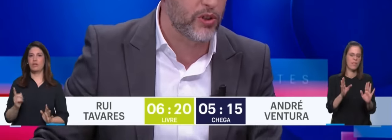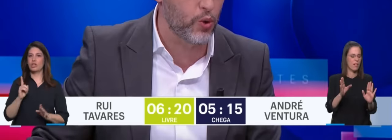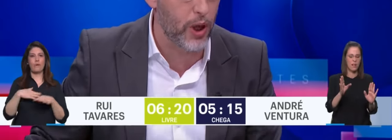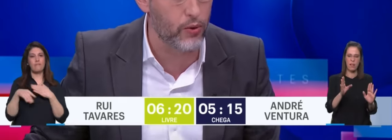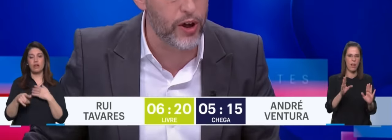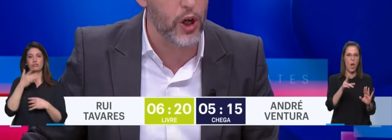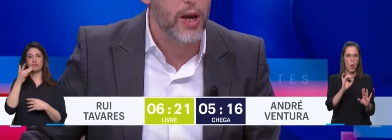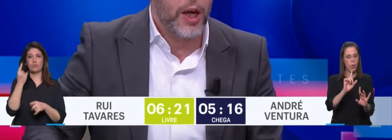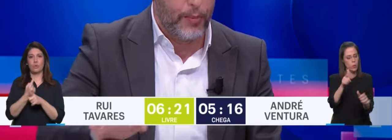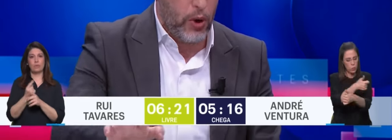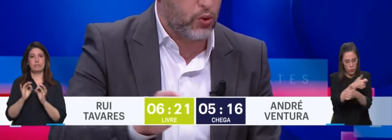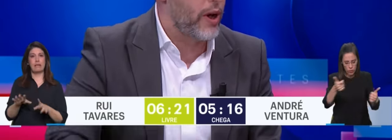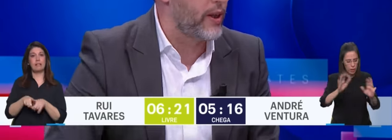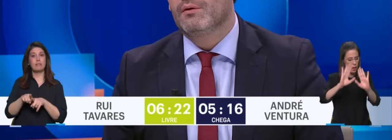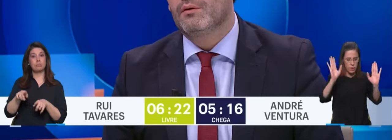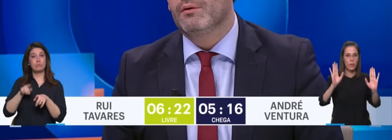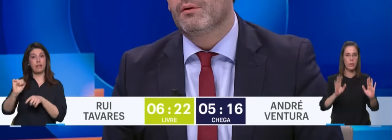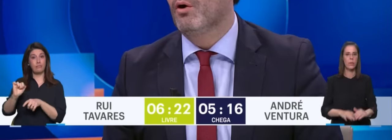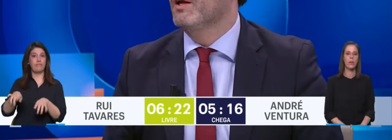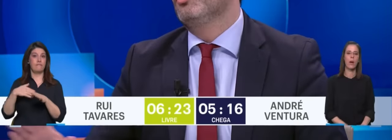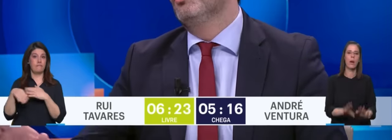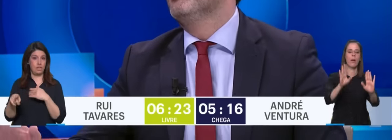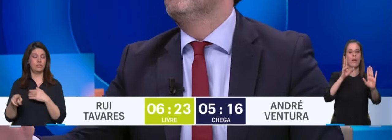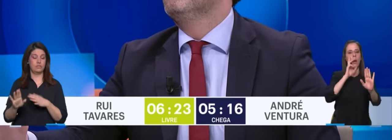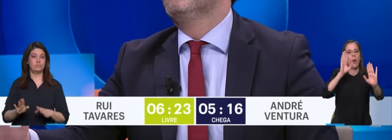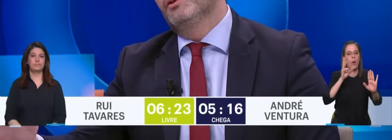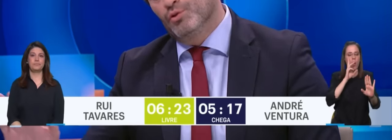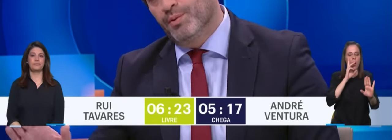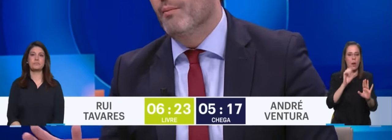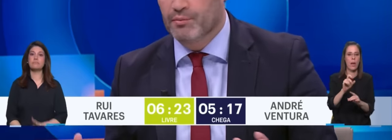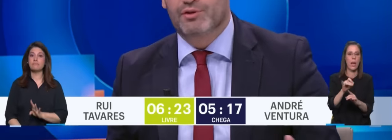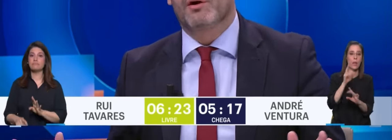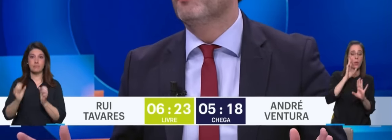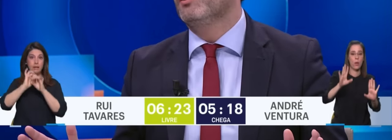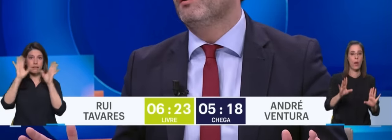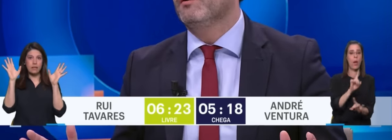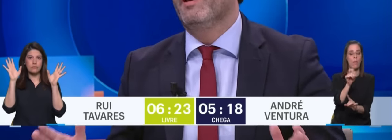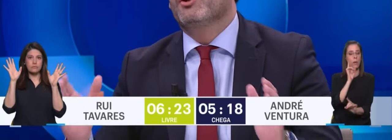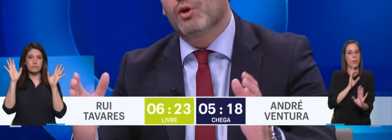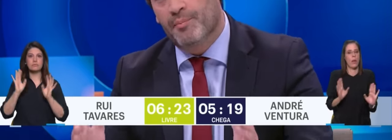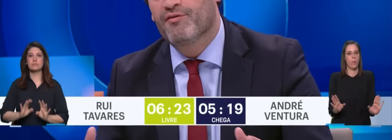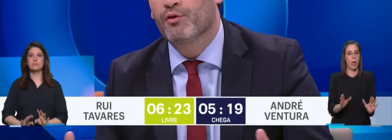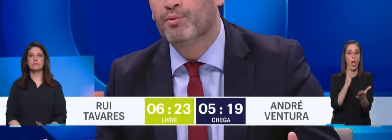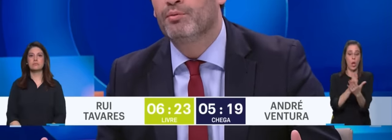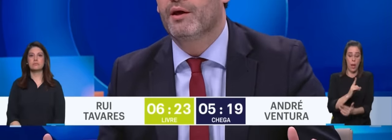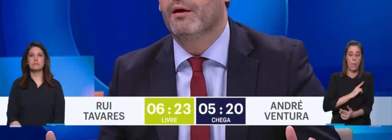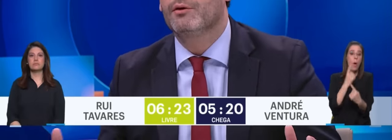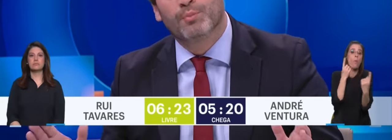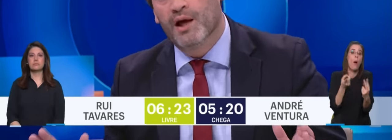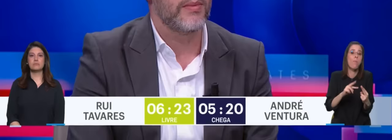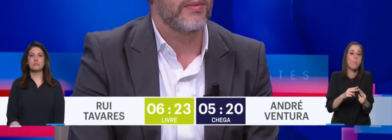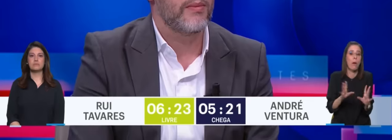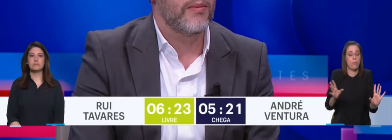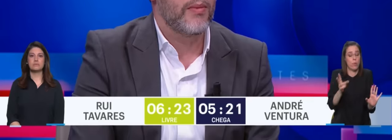como este se Deputado fez e posso ainda levar a outos ó gra desculpa há uma questão que é importante é a escola é privada ou é pública